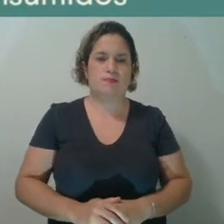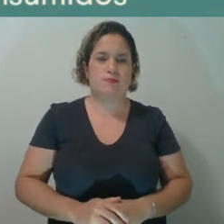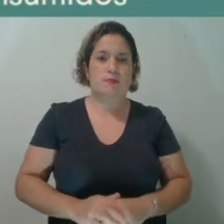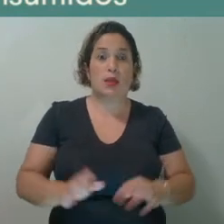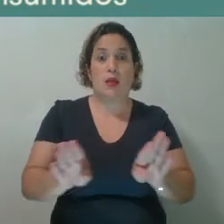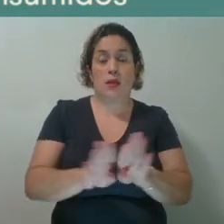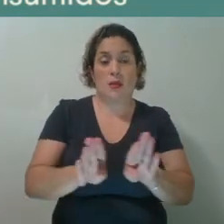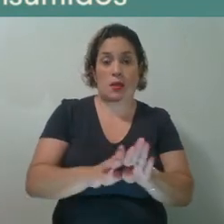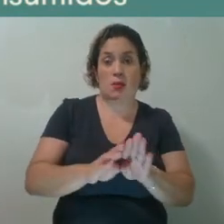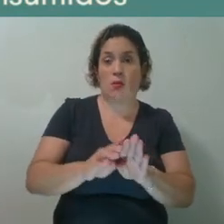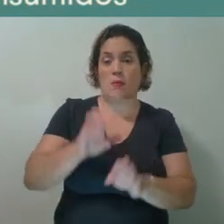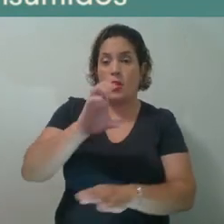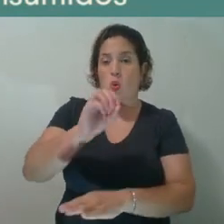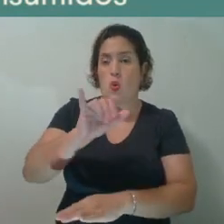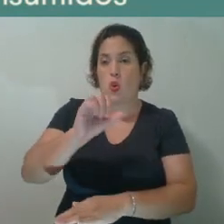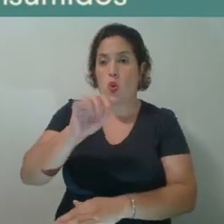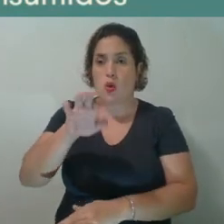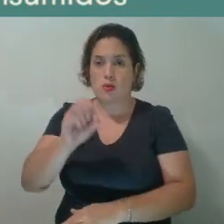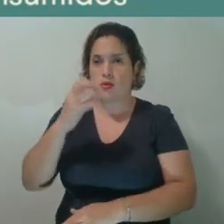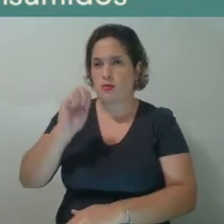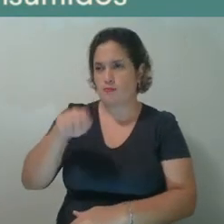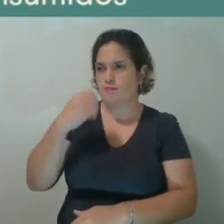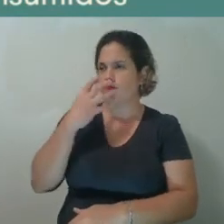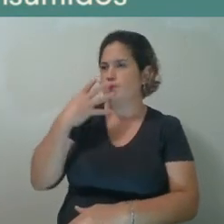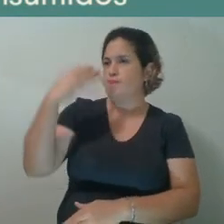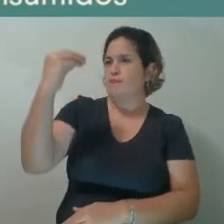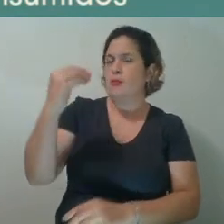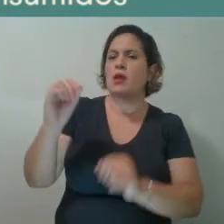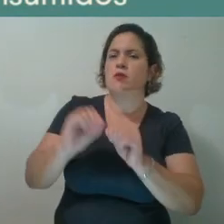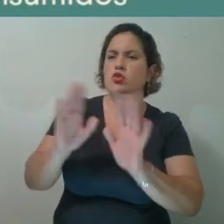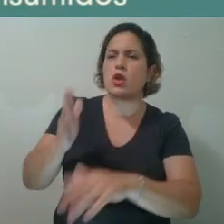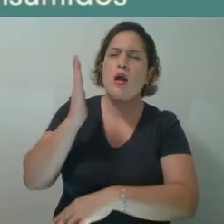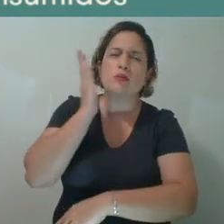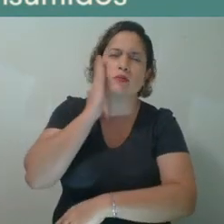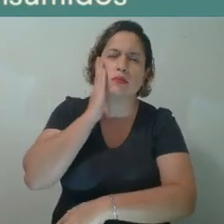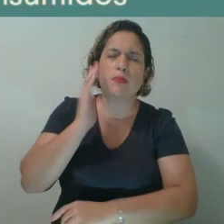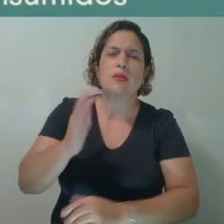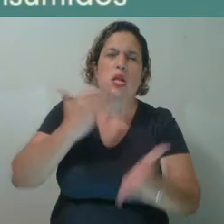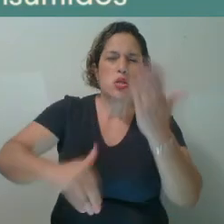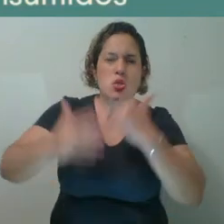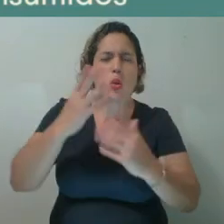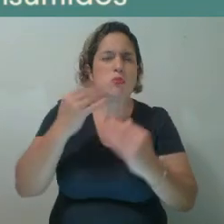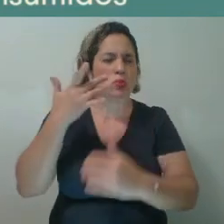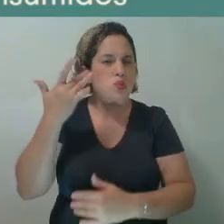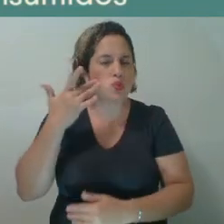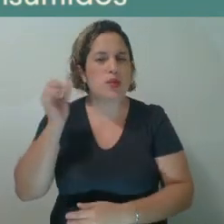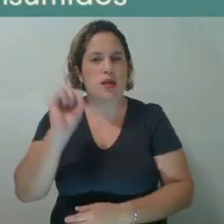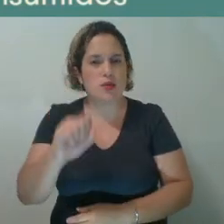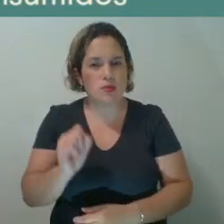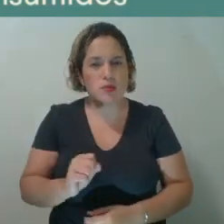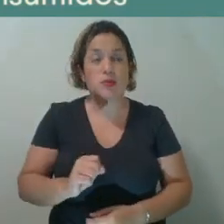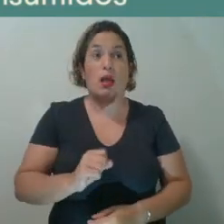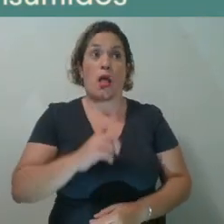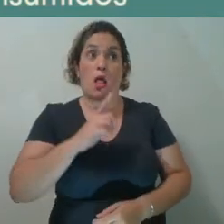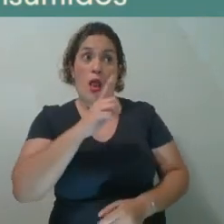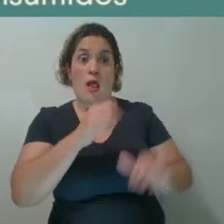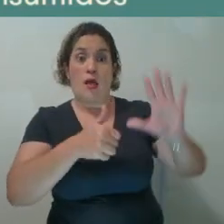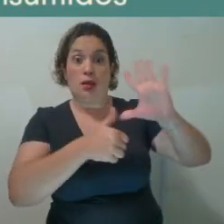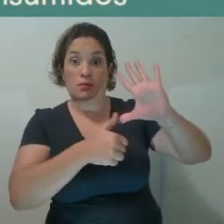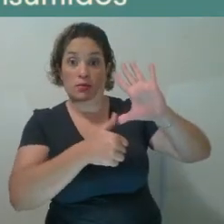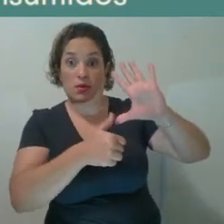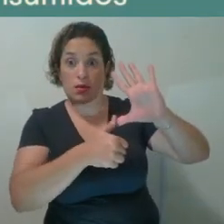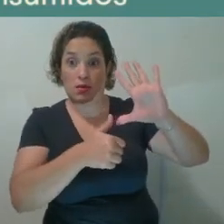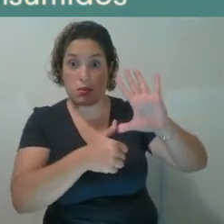Com relação à predação por coiotes, então, eles são conhecidos por consumirem gatos domésticos nas áreas urbanas lá na América do